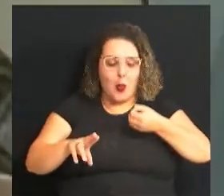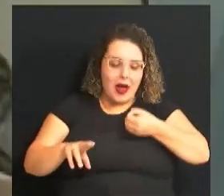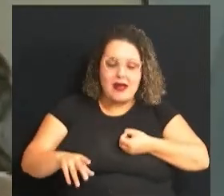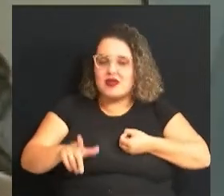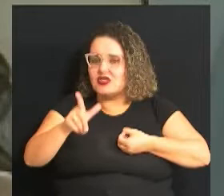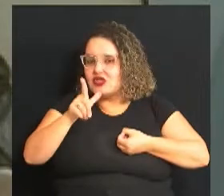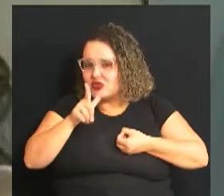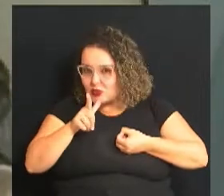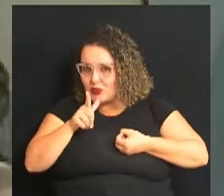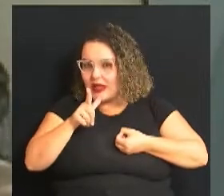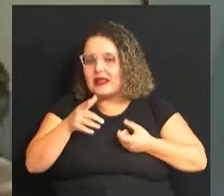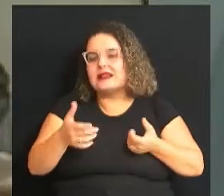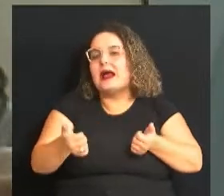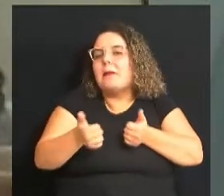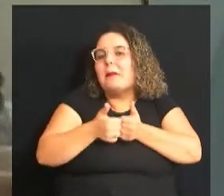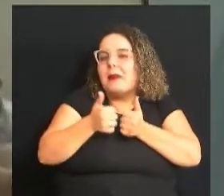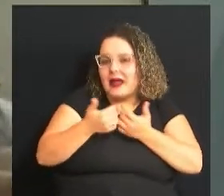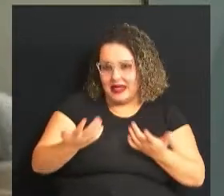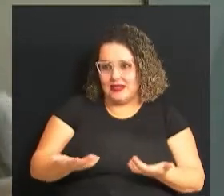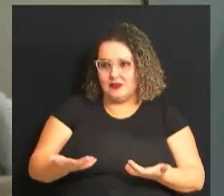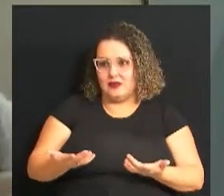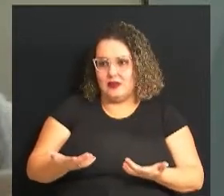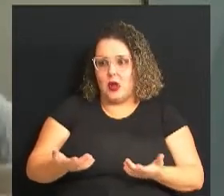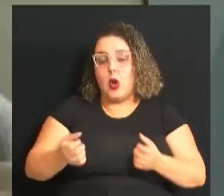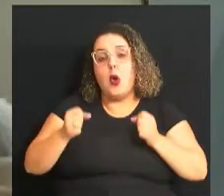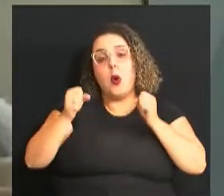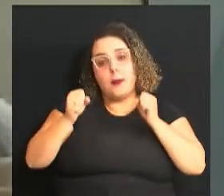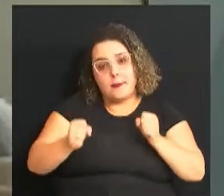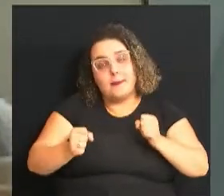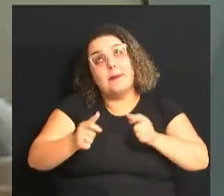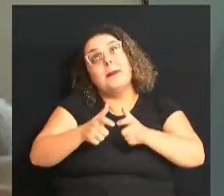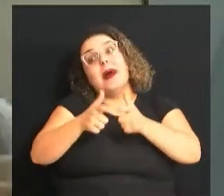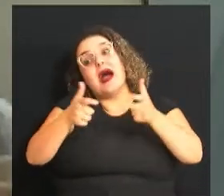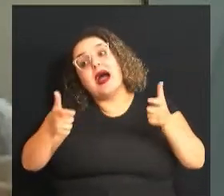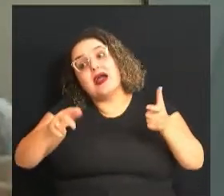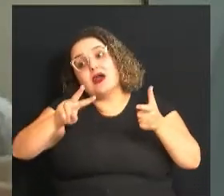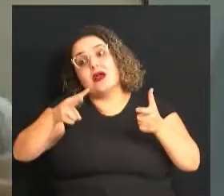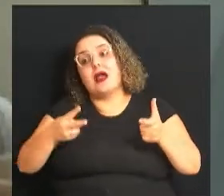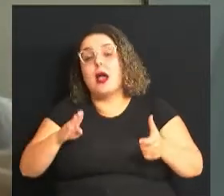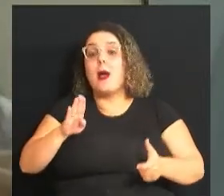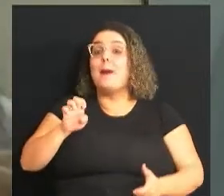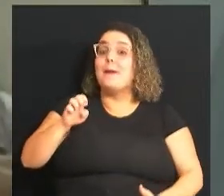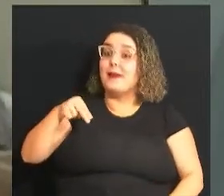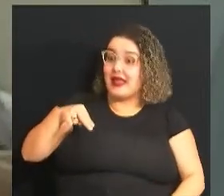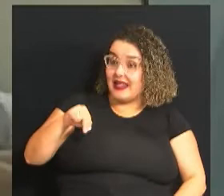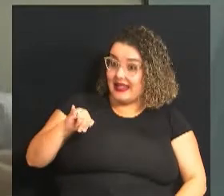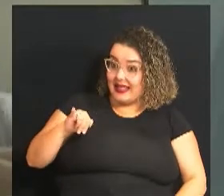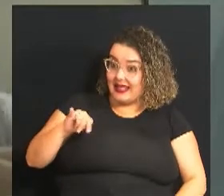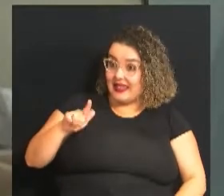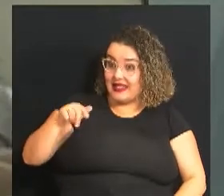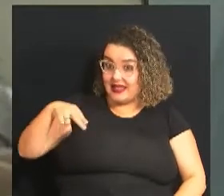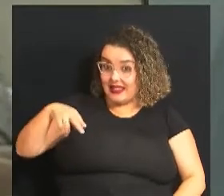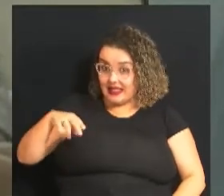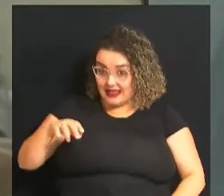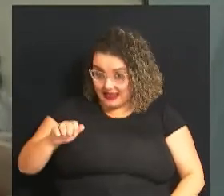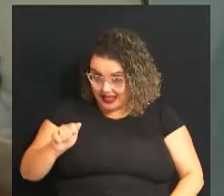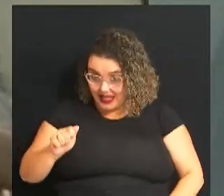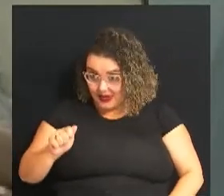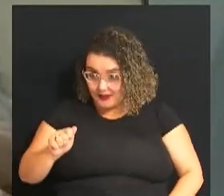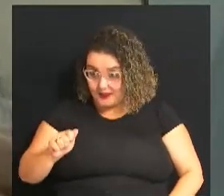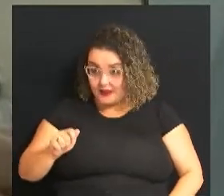que costuma ser benigna, na sua maioria que chama hepatite da infância, que no